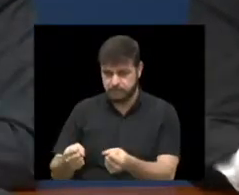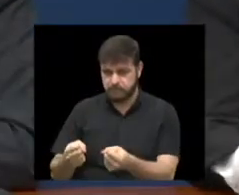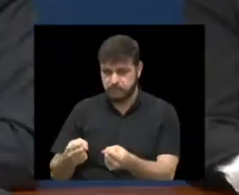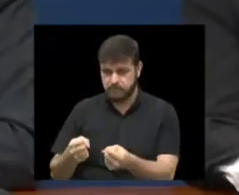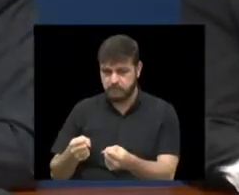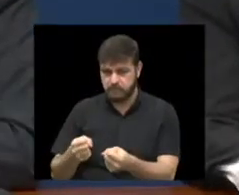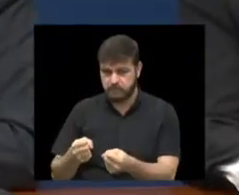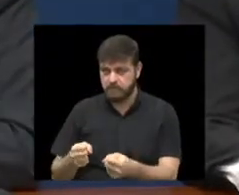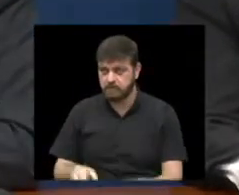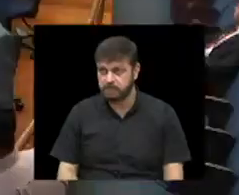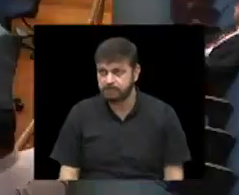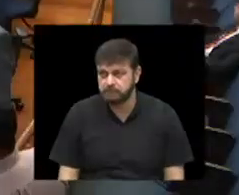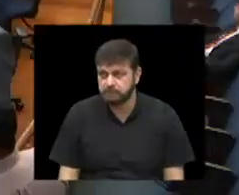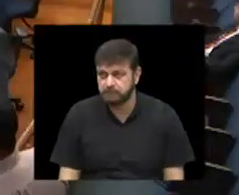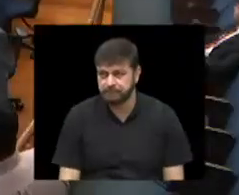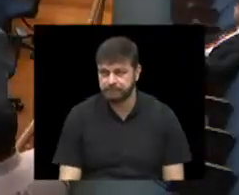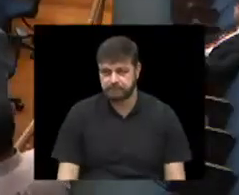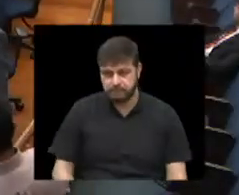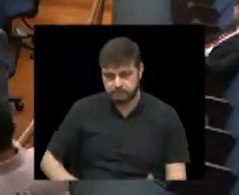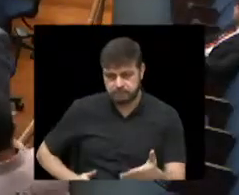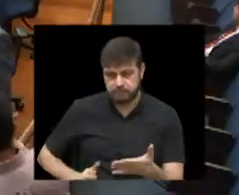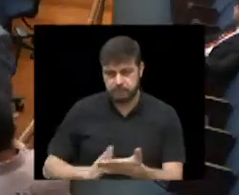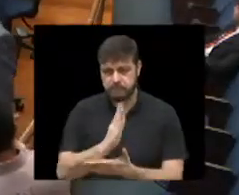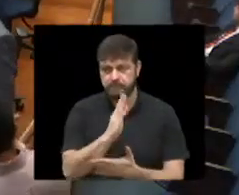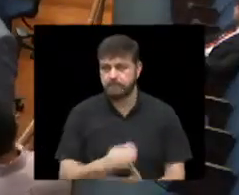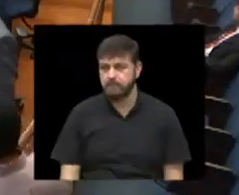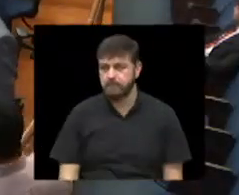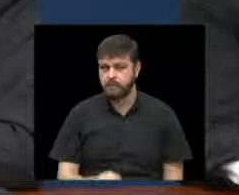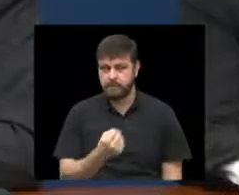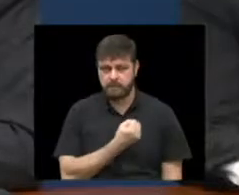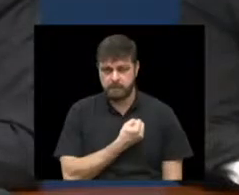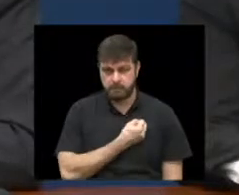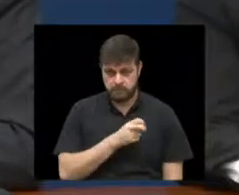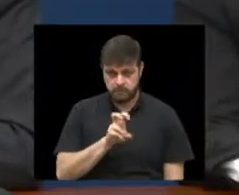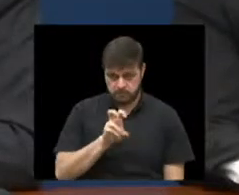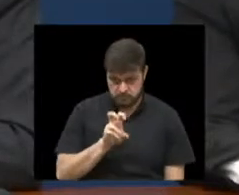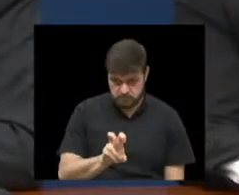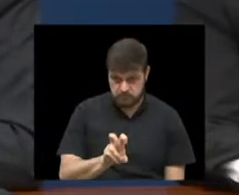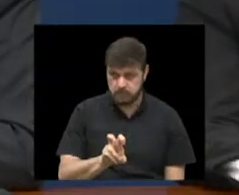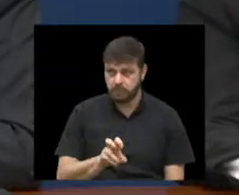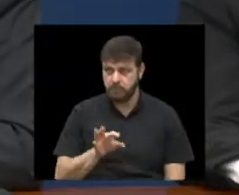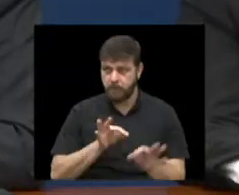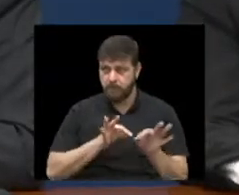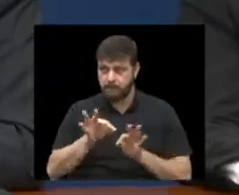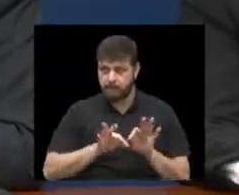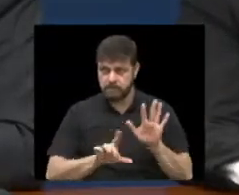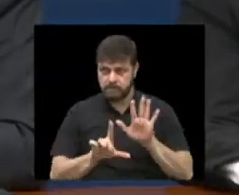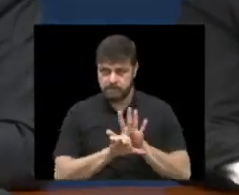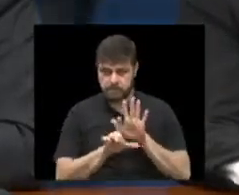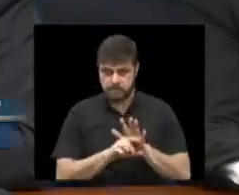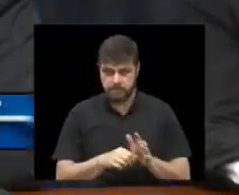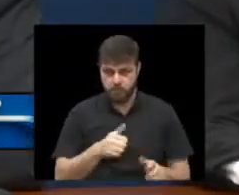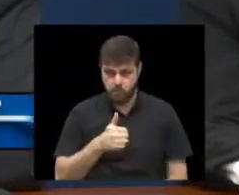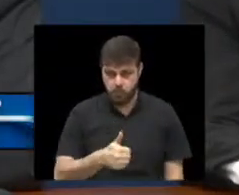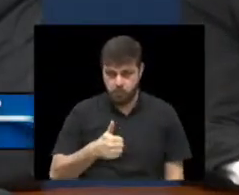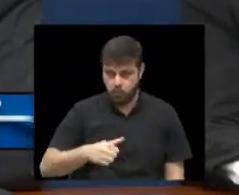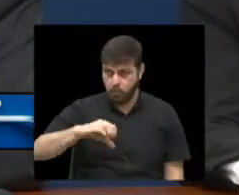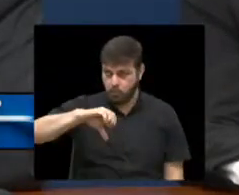favoráveis permaneçam como estão, aprovado. Item 5, turno único de discussão e votação do projeto de